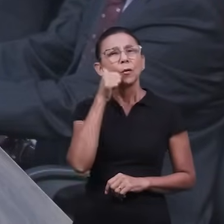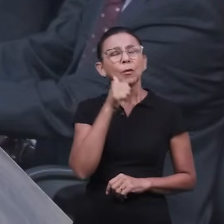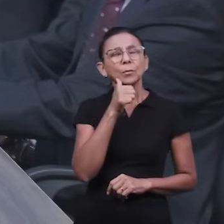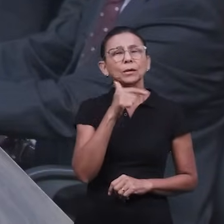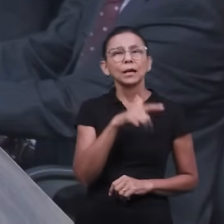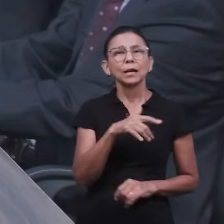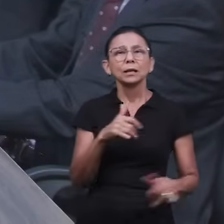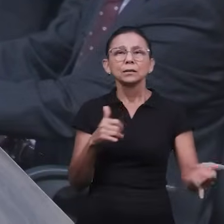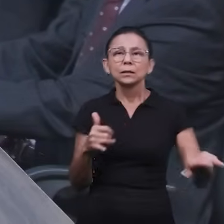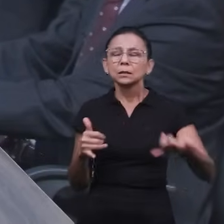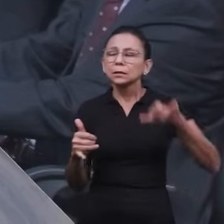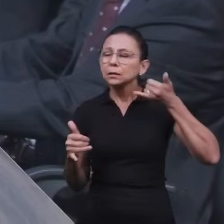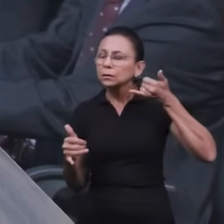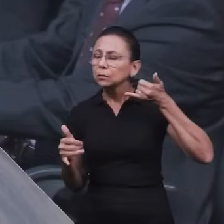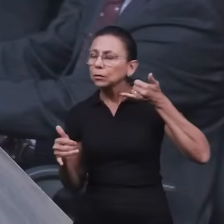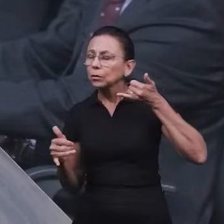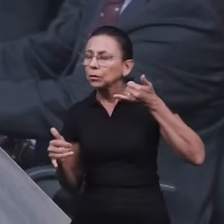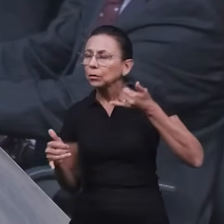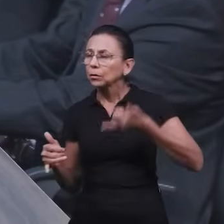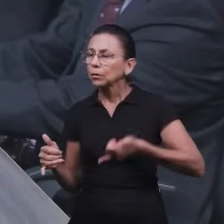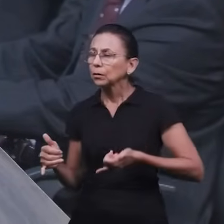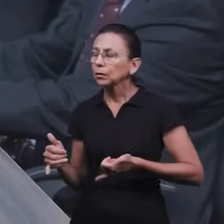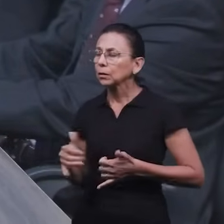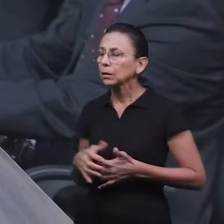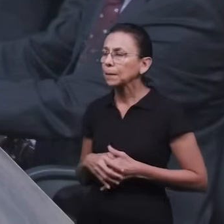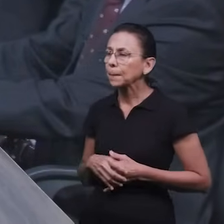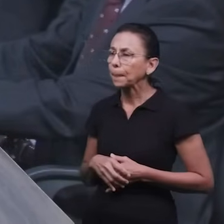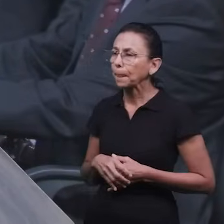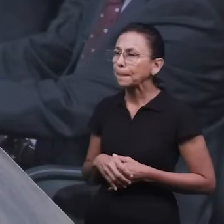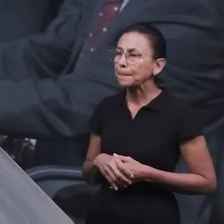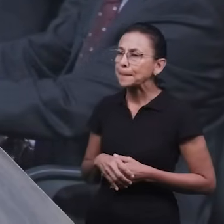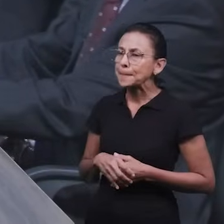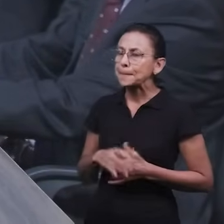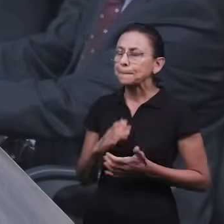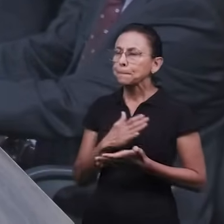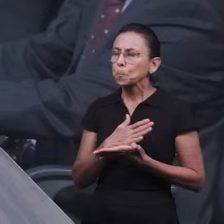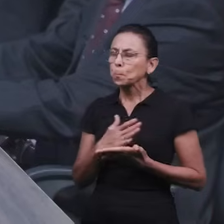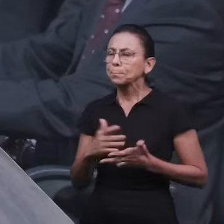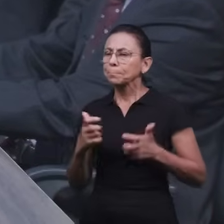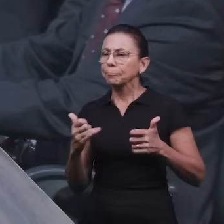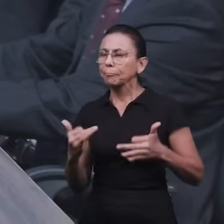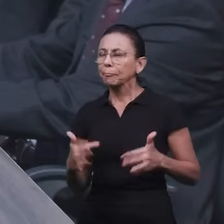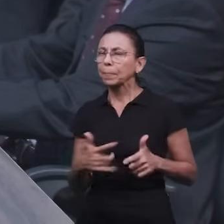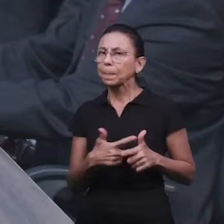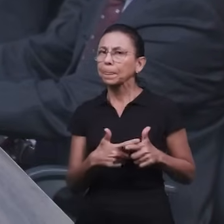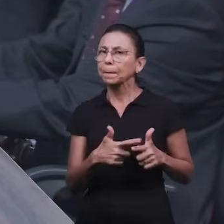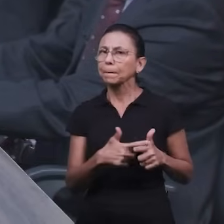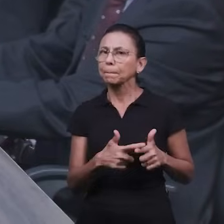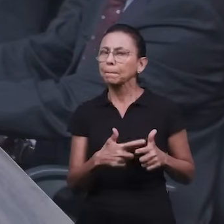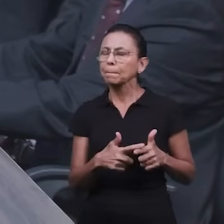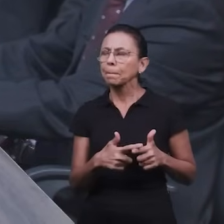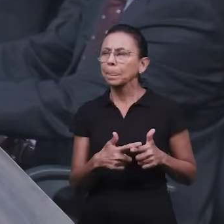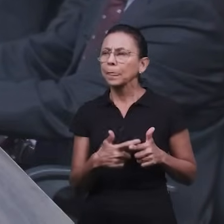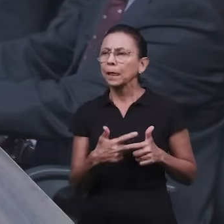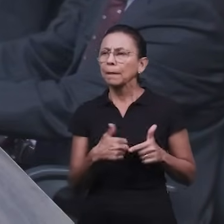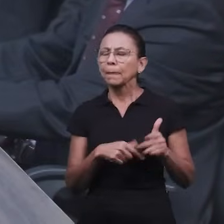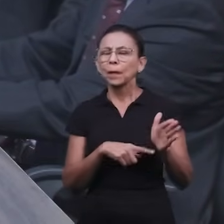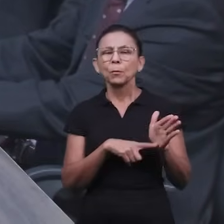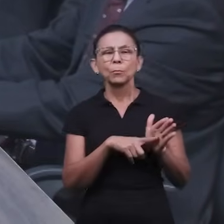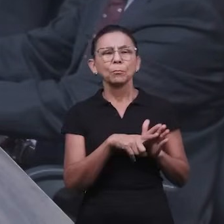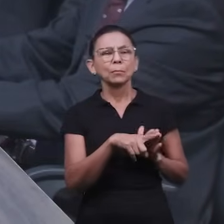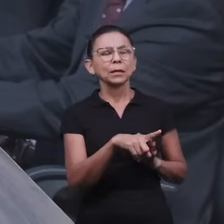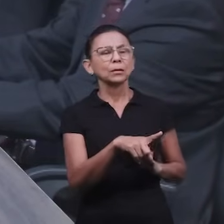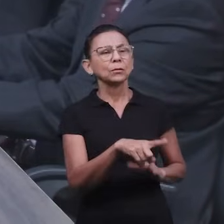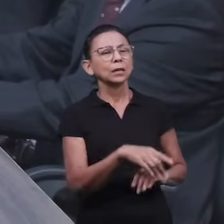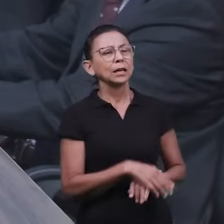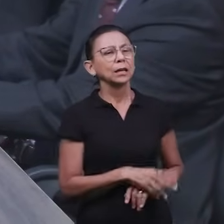né? E aí ela começou a contar a situação dela e eu perguntei a ela, por acaso o nome do